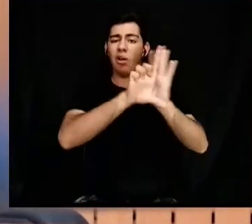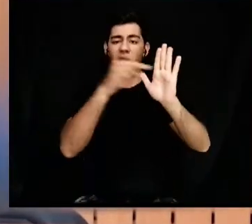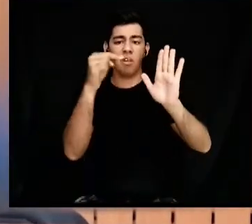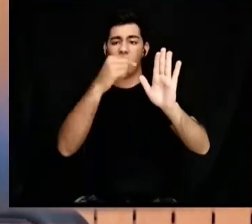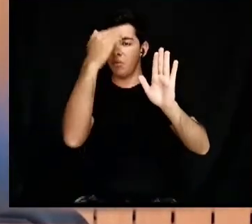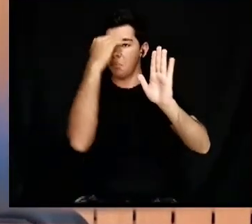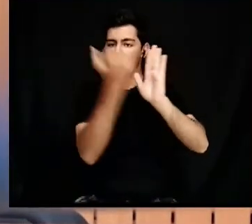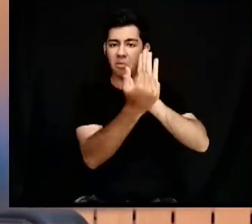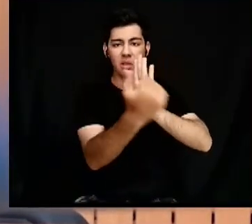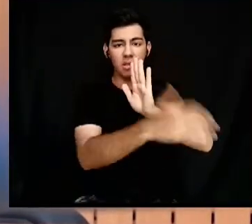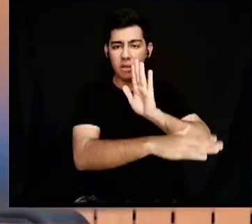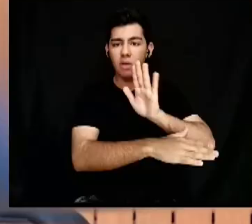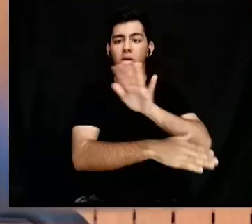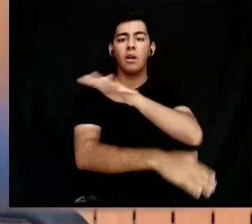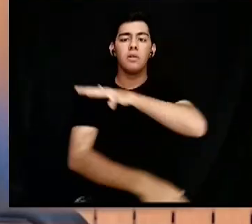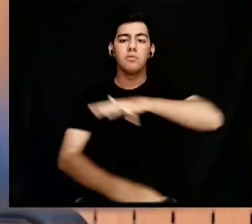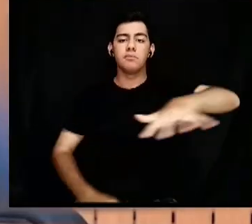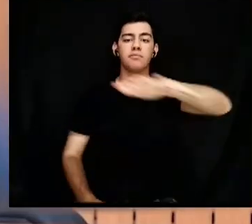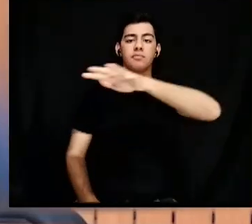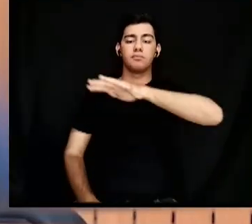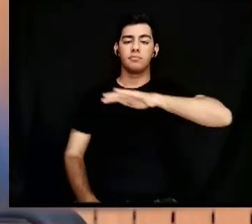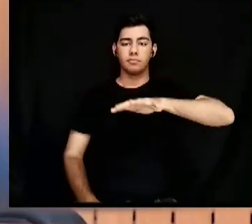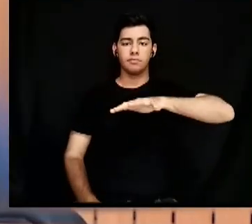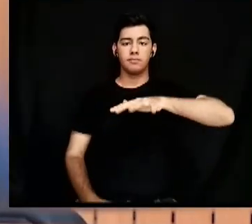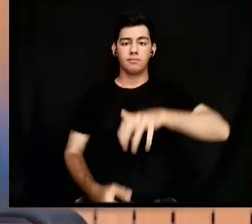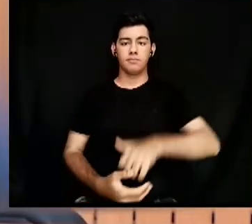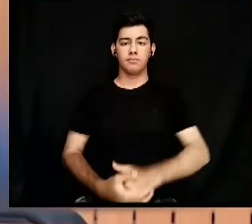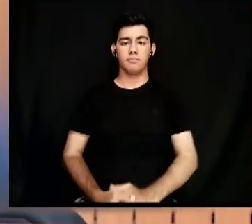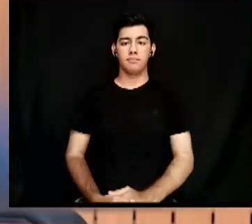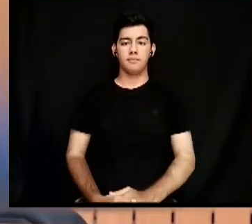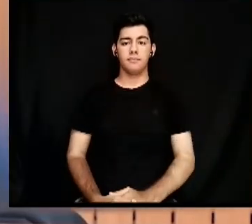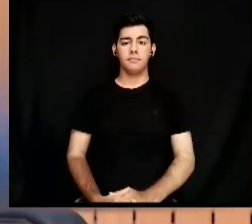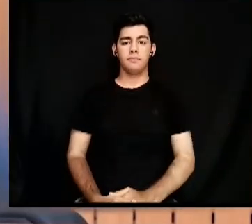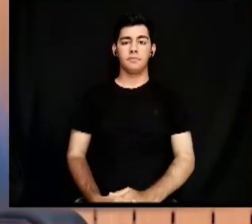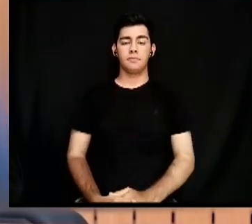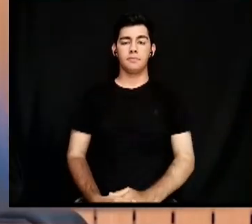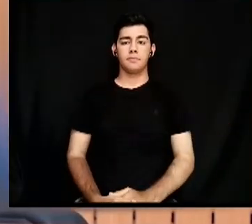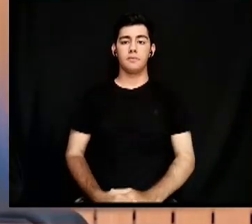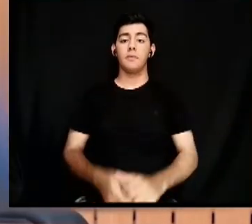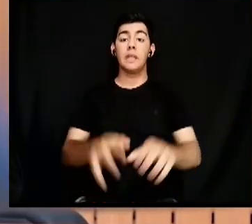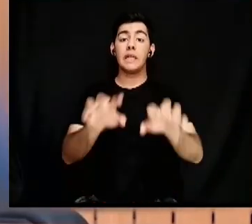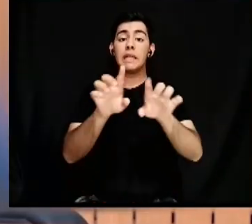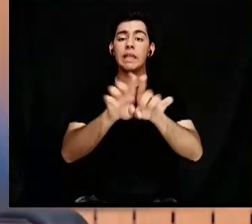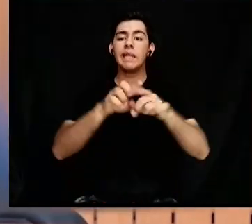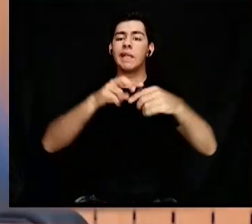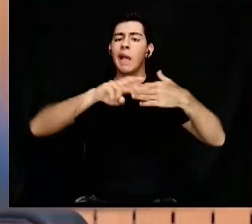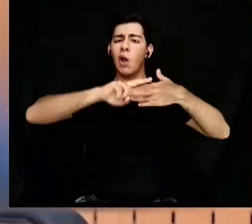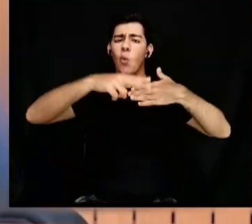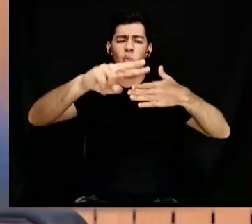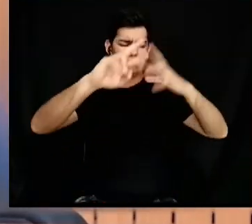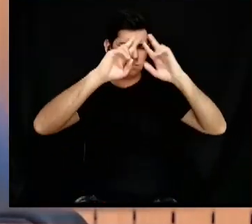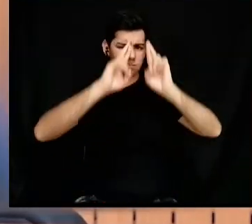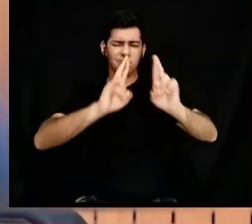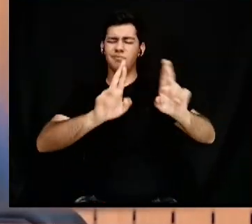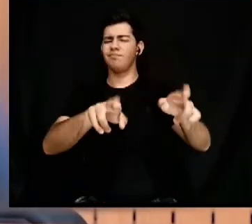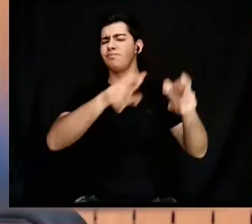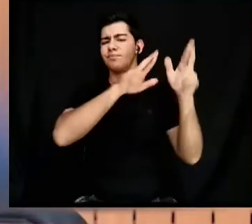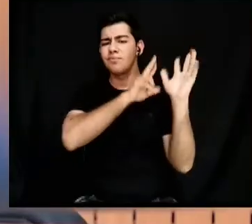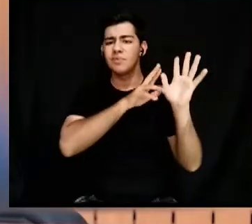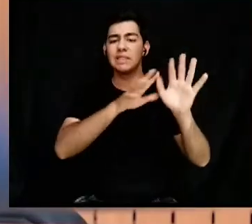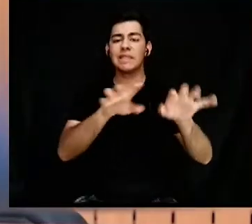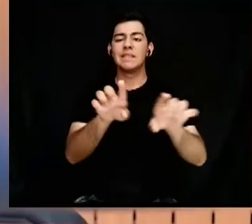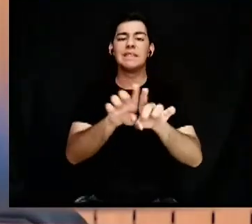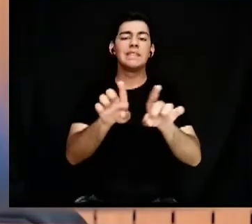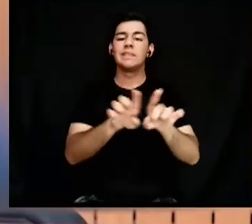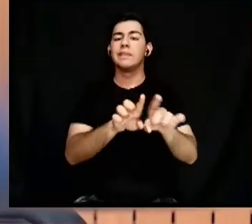ambiental, a legislação urbana, quando se não respeita o impacto que vai ter. O que nós estamos vendo cada vez